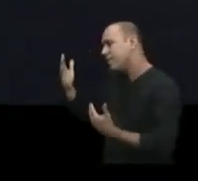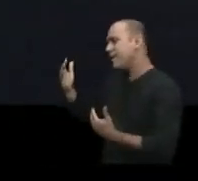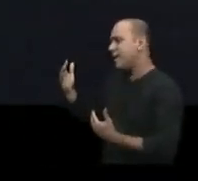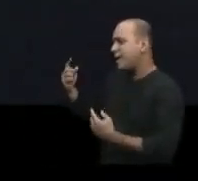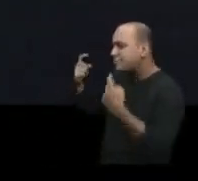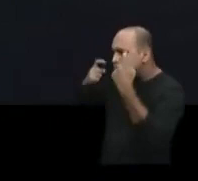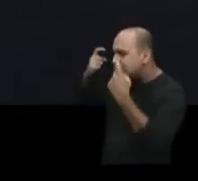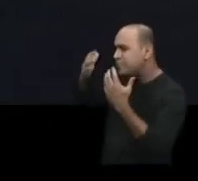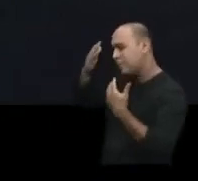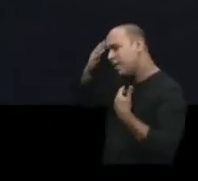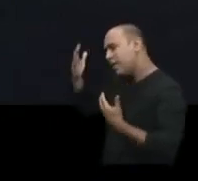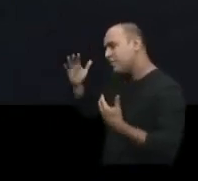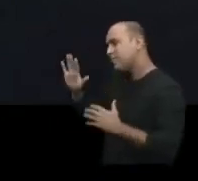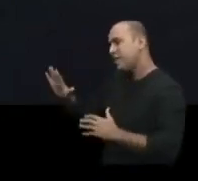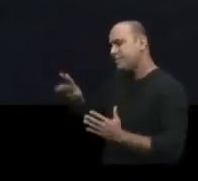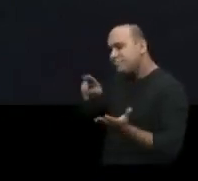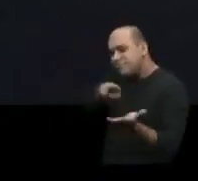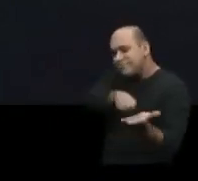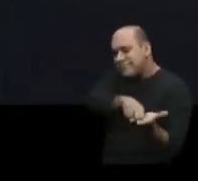Mas o caso do meu filho não é bom.